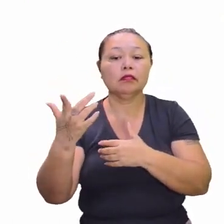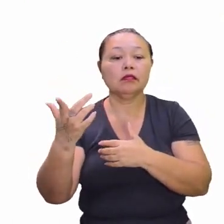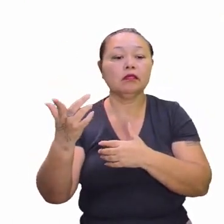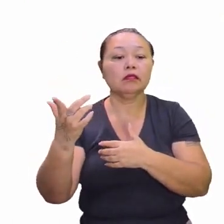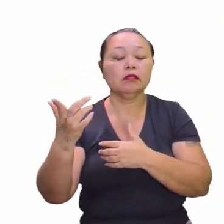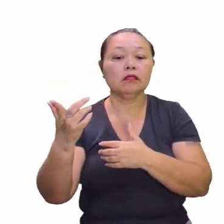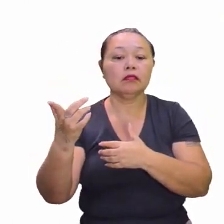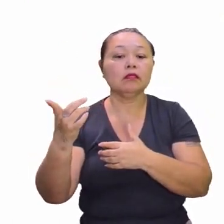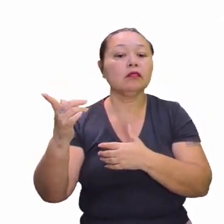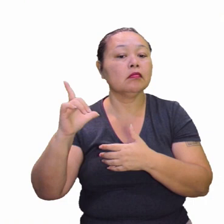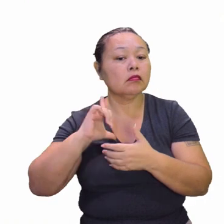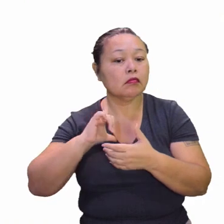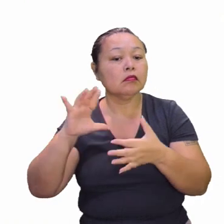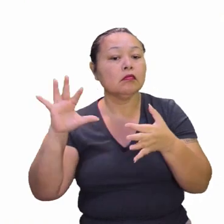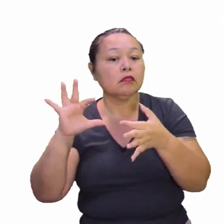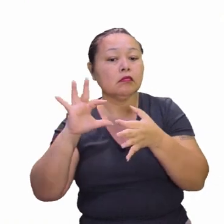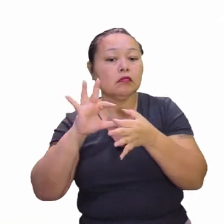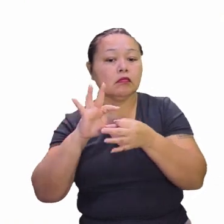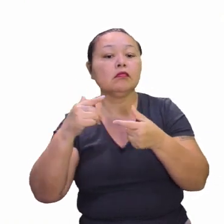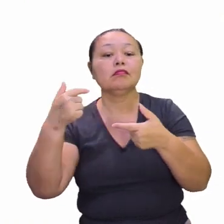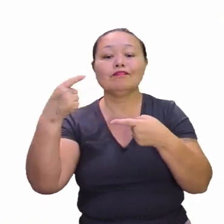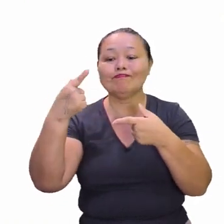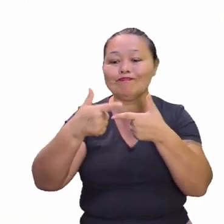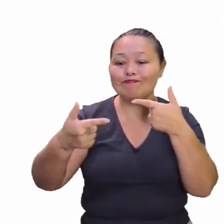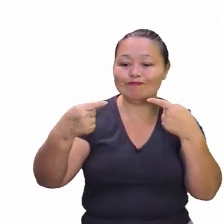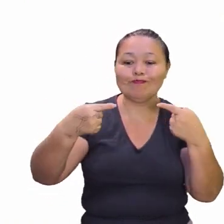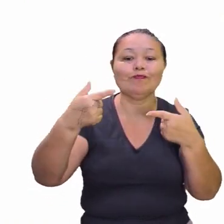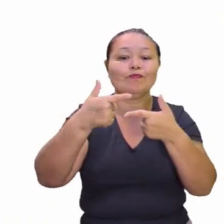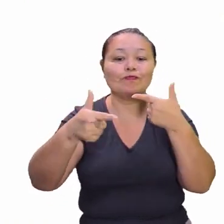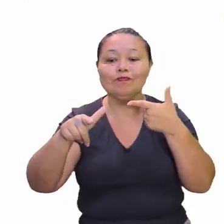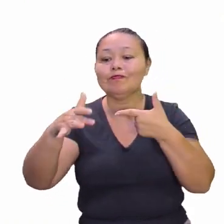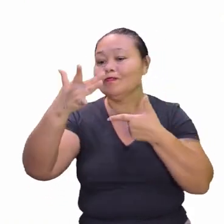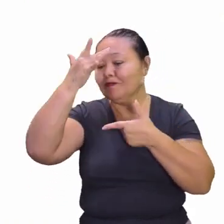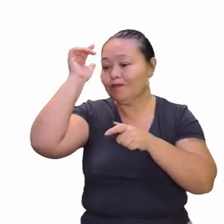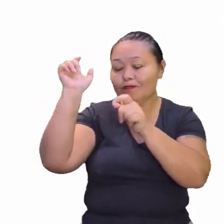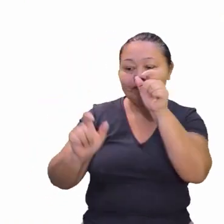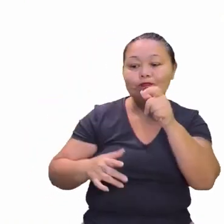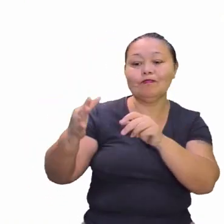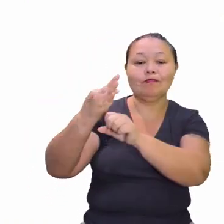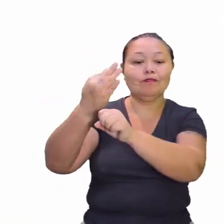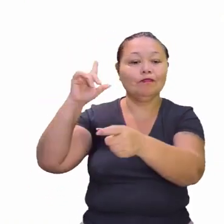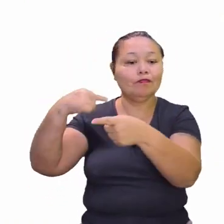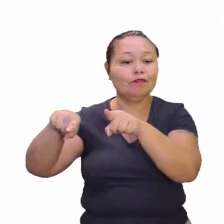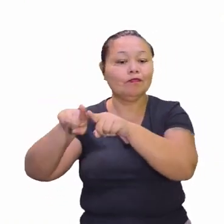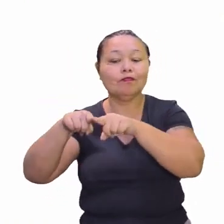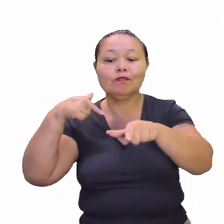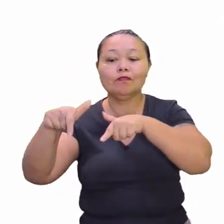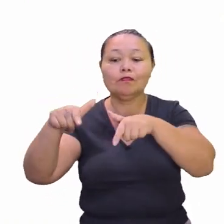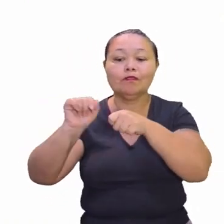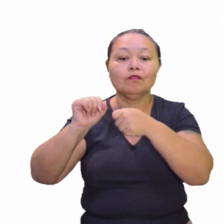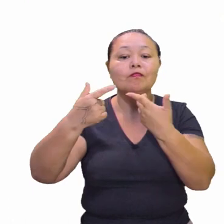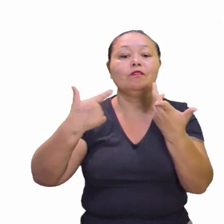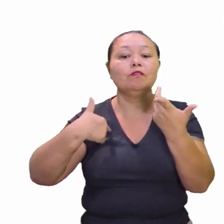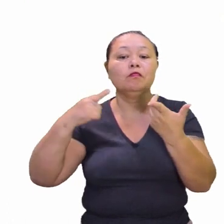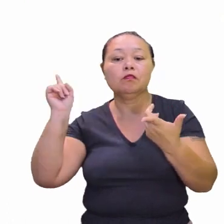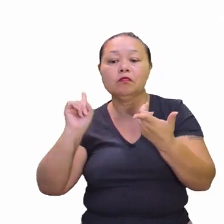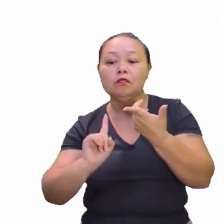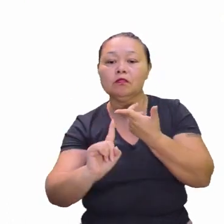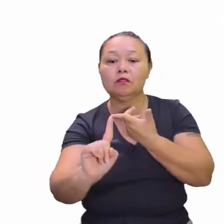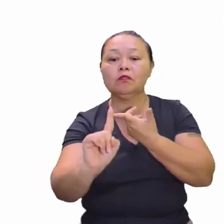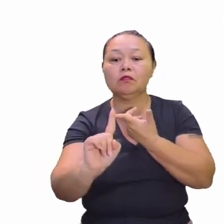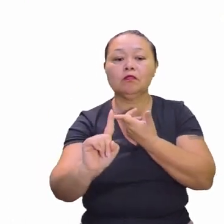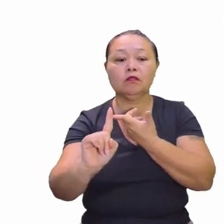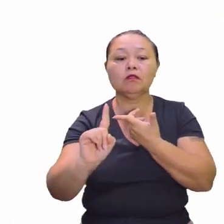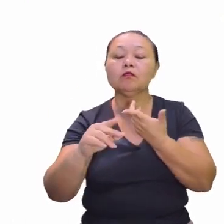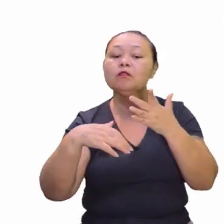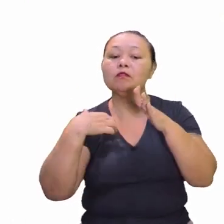bem. Então, sempre com o problema de conflito com colonos, fazendeiros, trabalhadores migrantes,